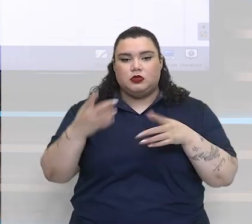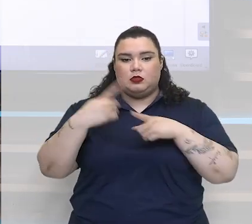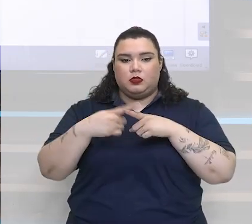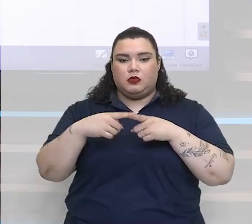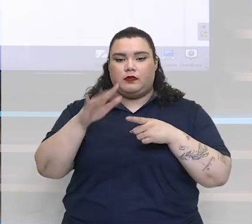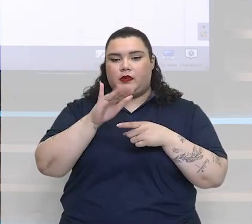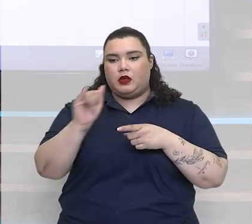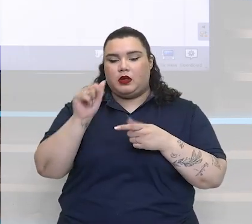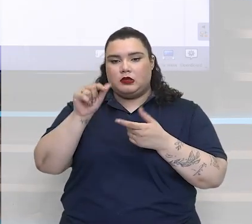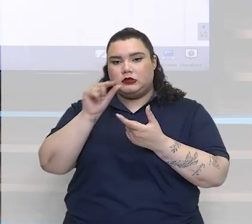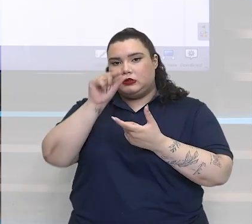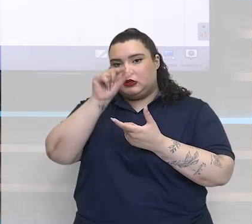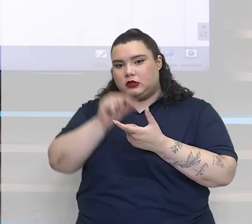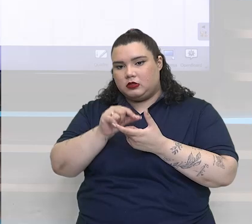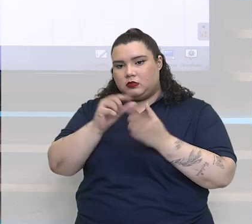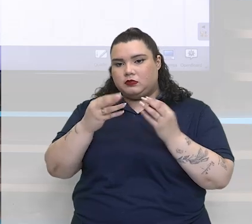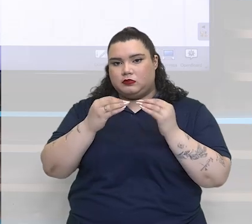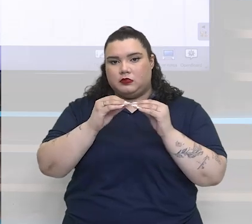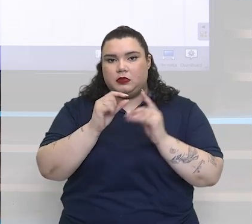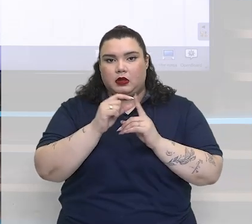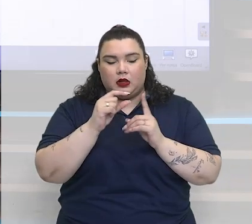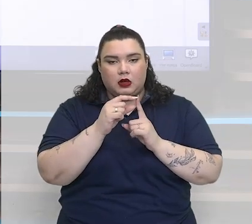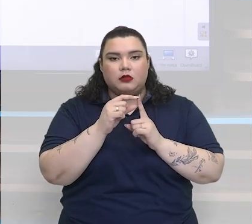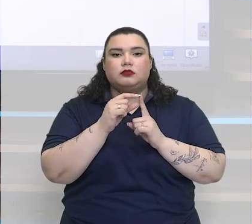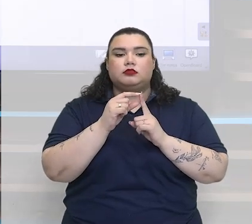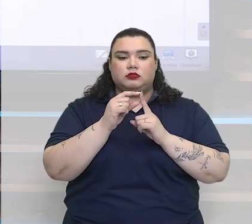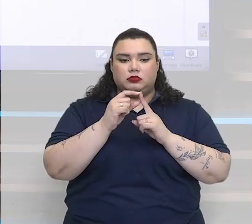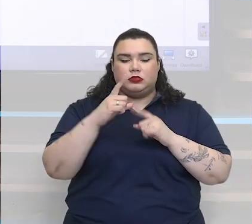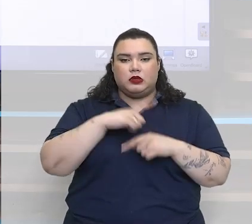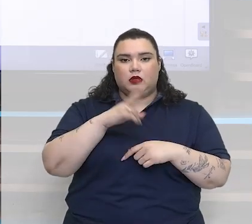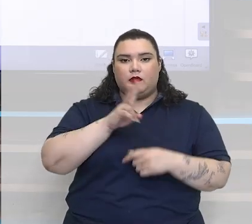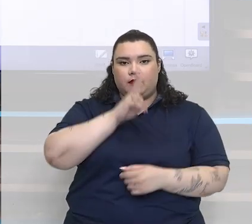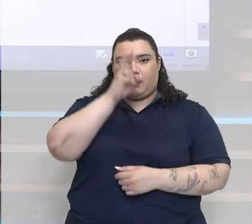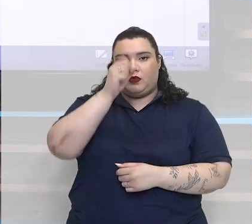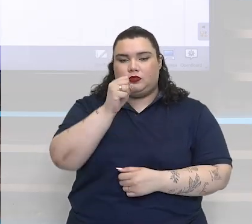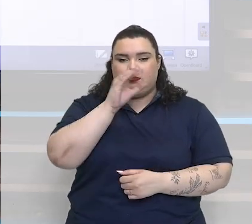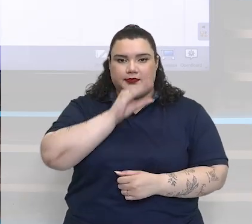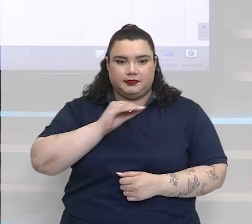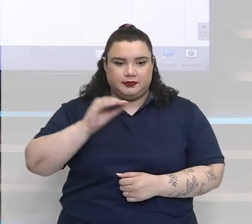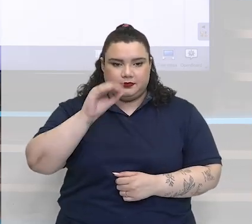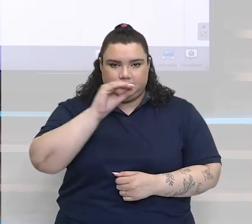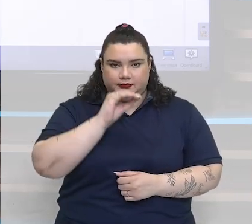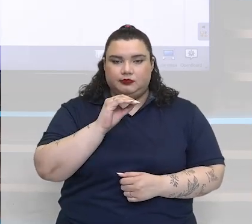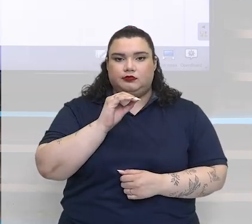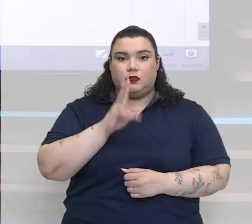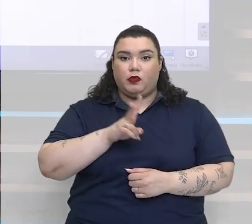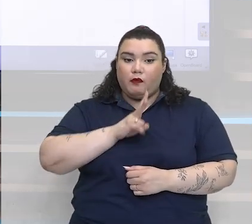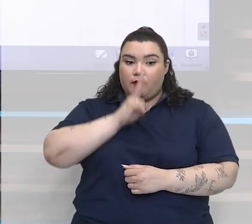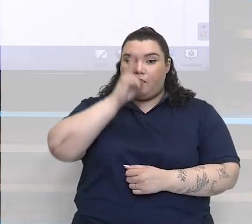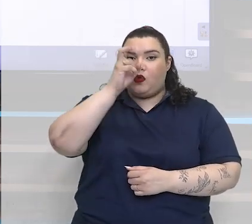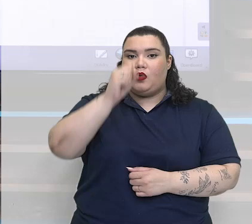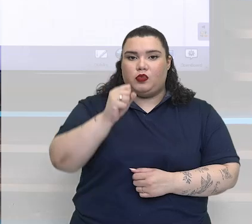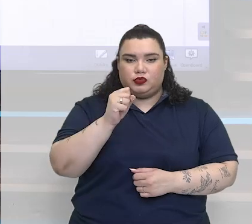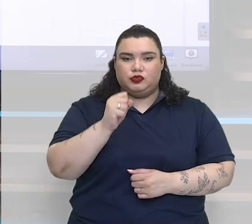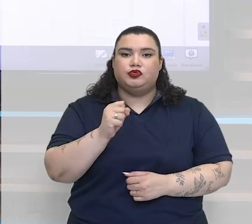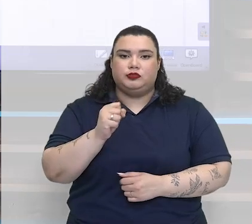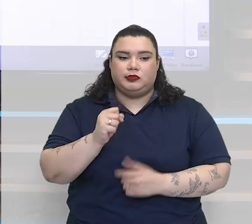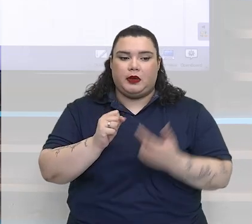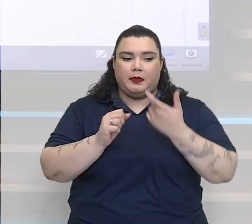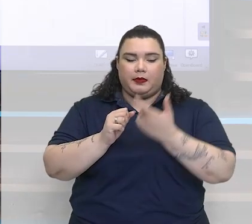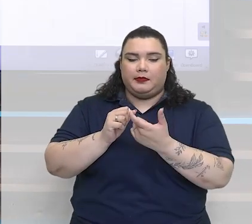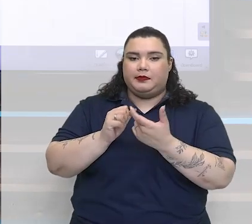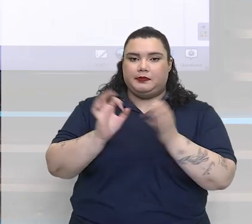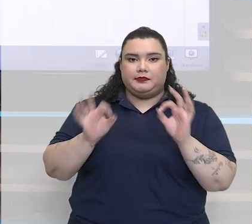pronunciar essa sílaba dentro da palavra com muita intensidade, com mais intensidade que as outras sílabas